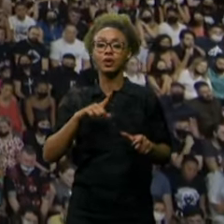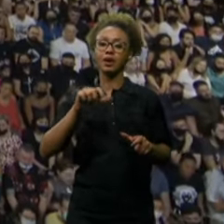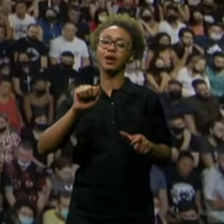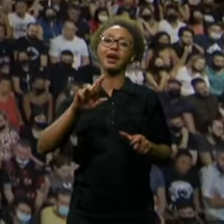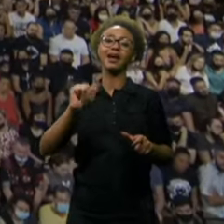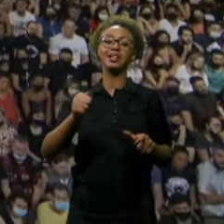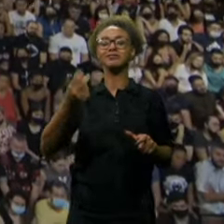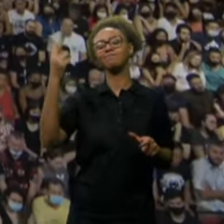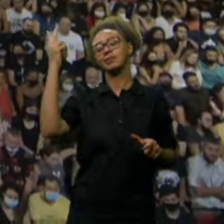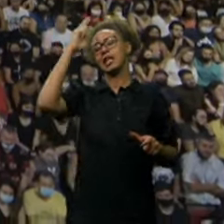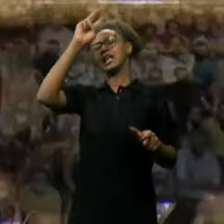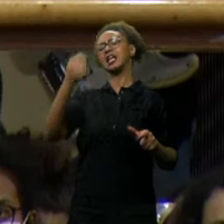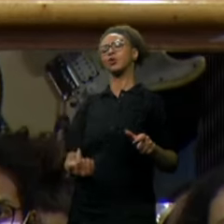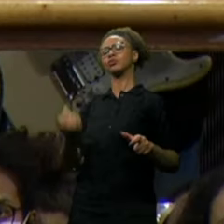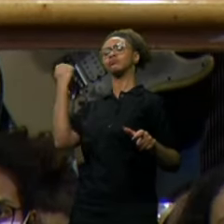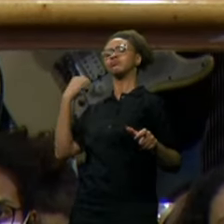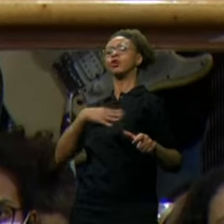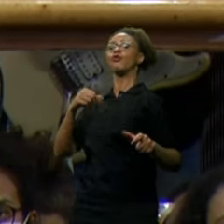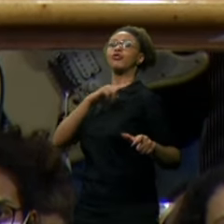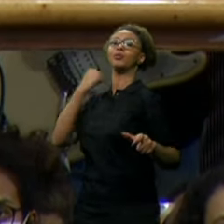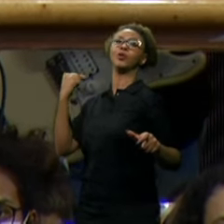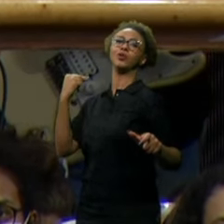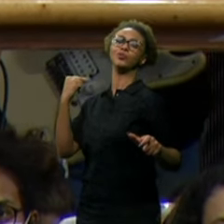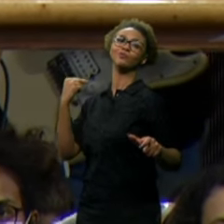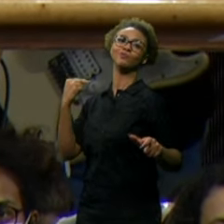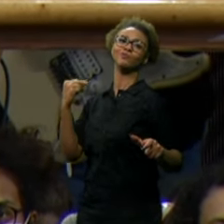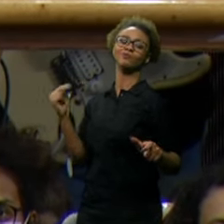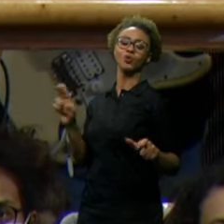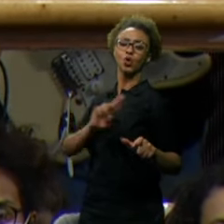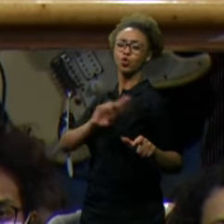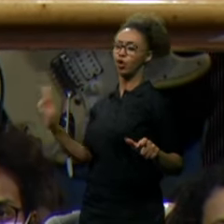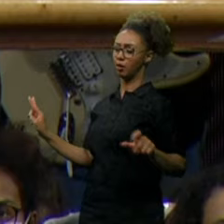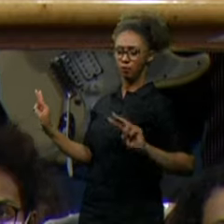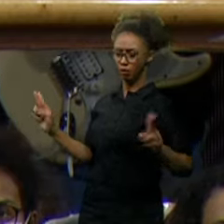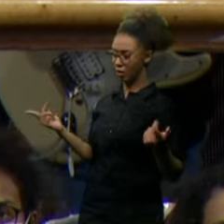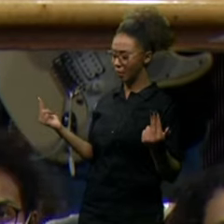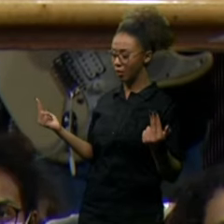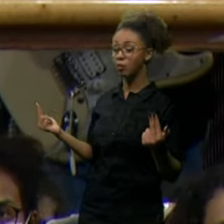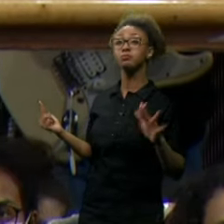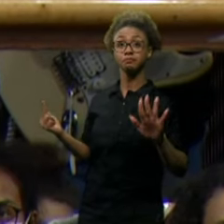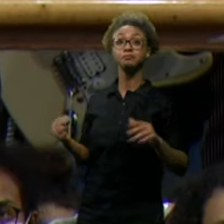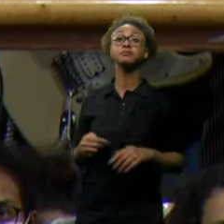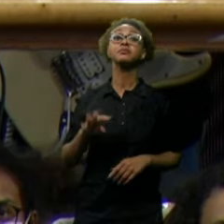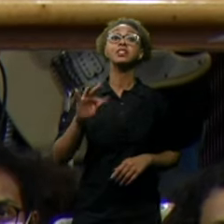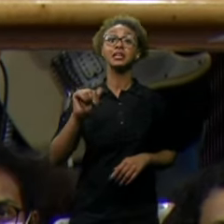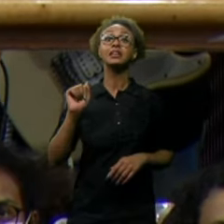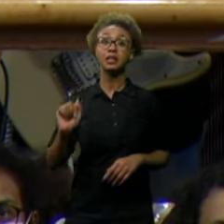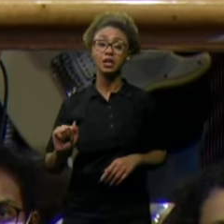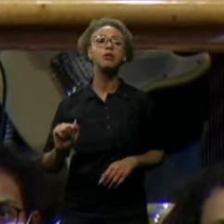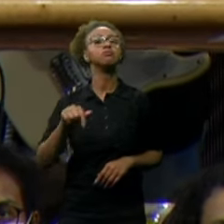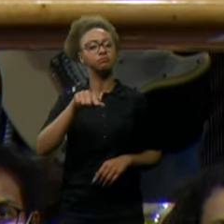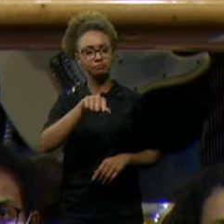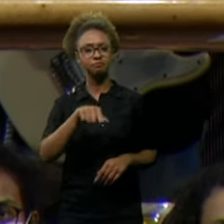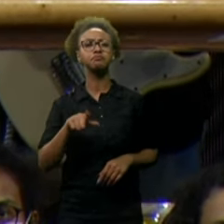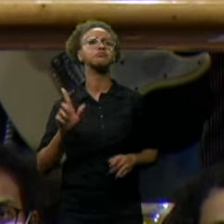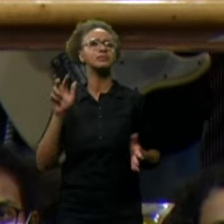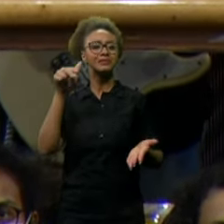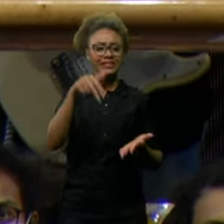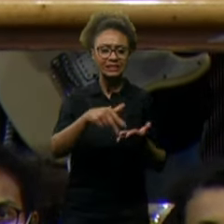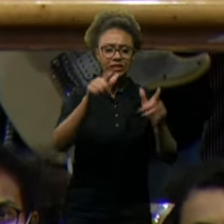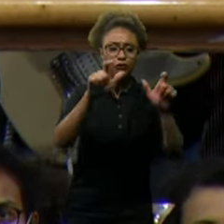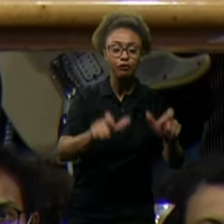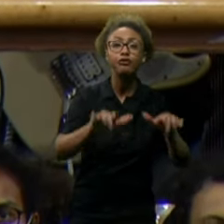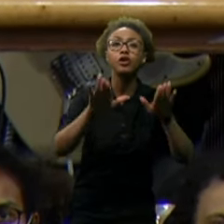que ativava a memória da sua dor do filho da sua perda Aran quando ele passa por aí olha que tu texto diz que ela e ele habitou e foi aqui que ele errou